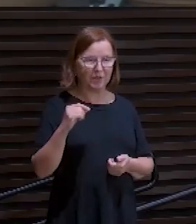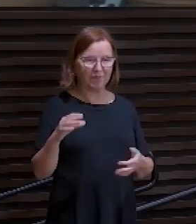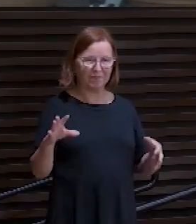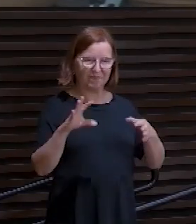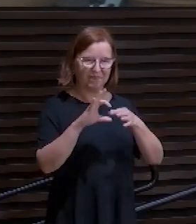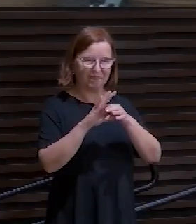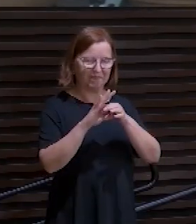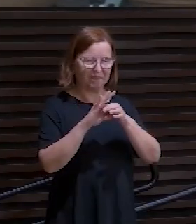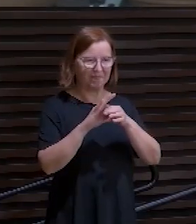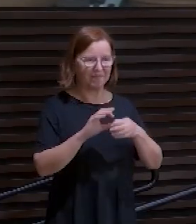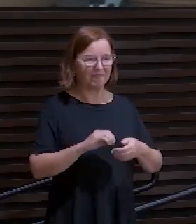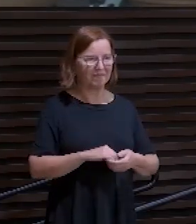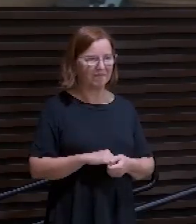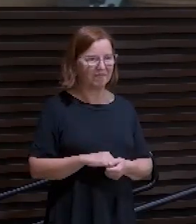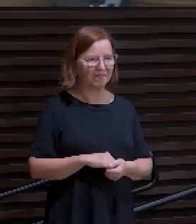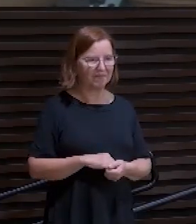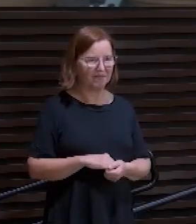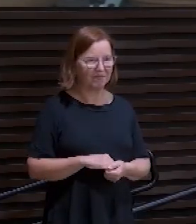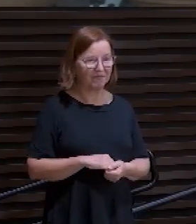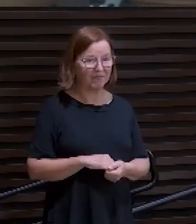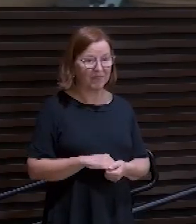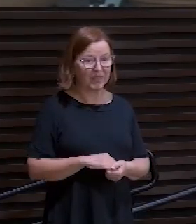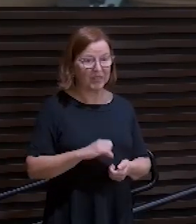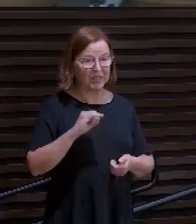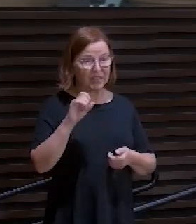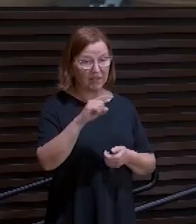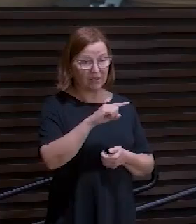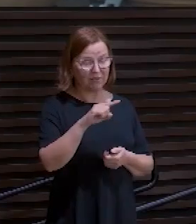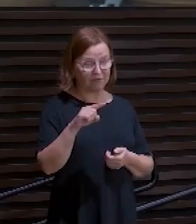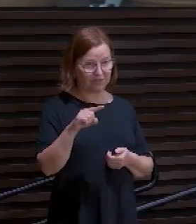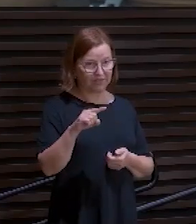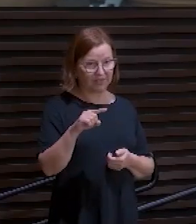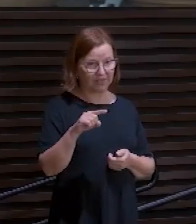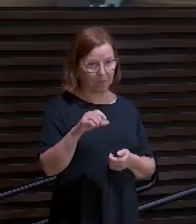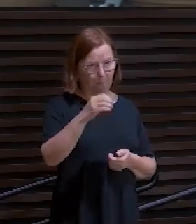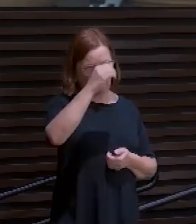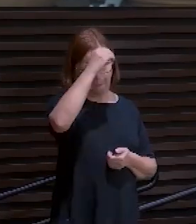Reconcilia-te. Se você é a parte inocente,